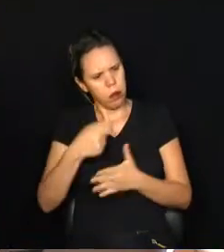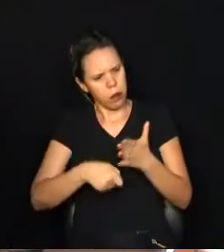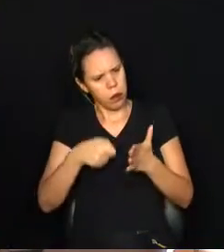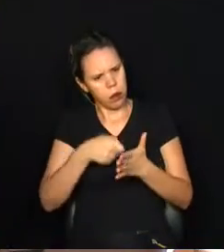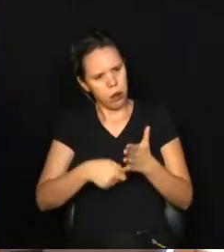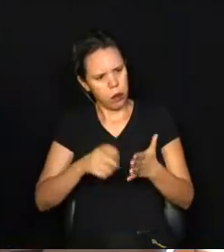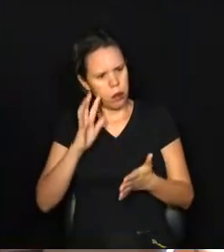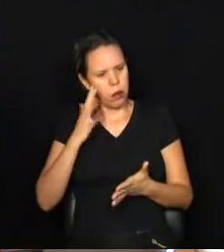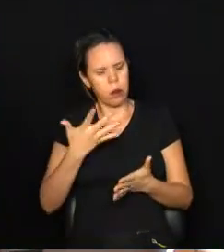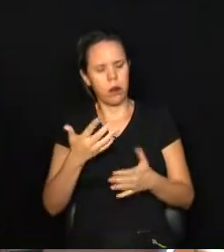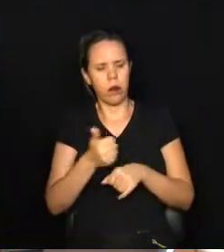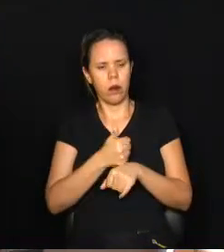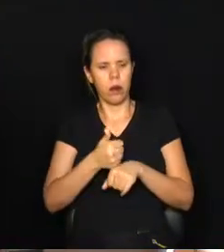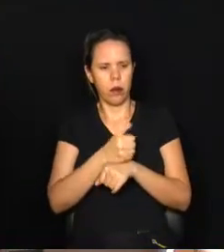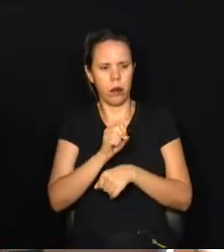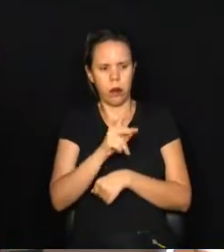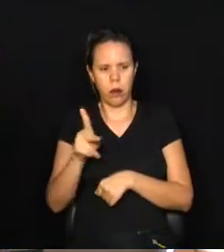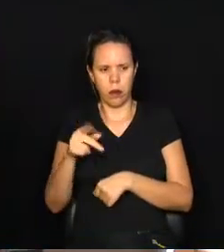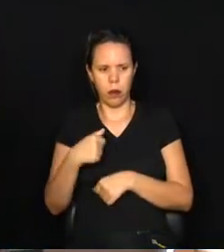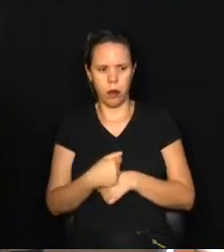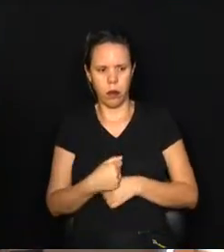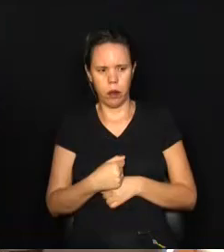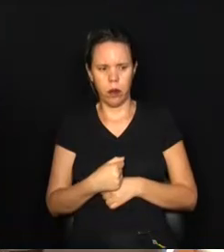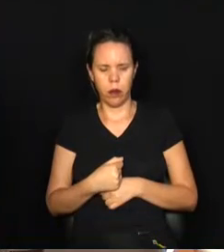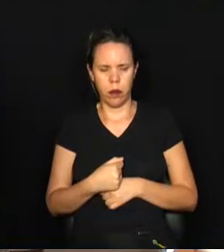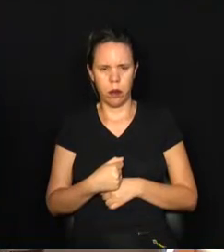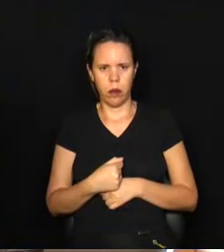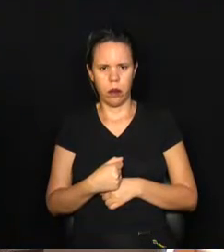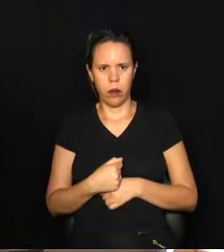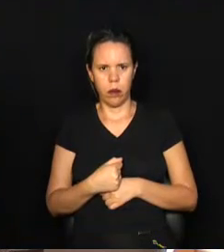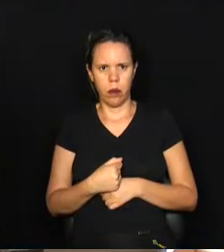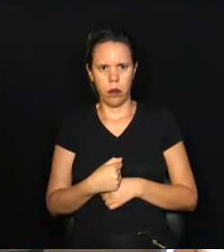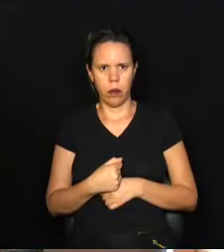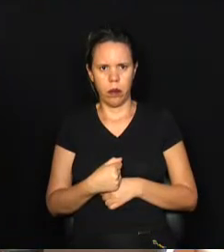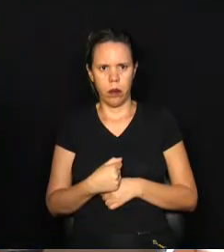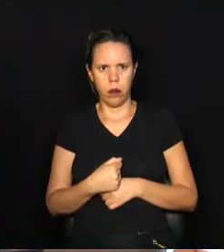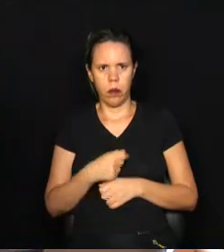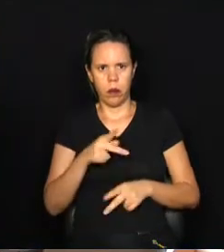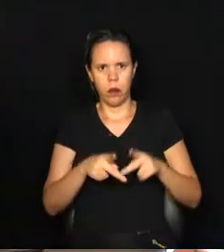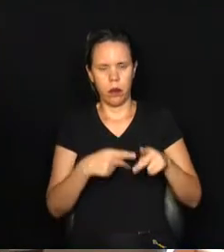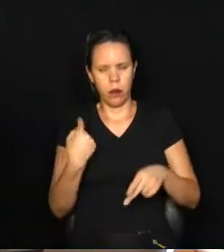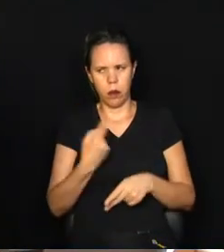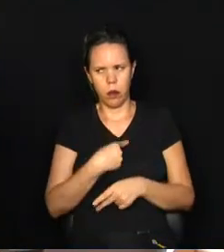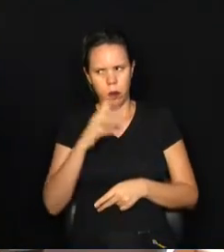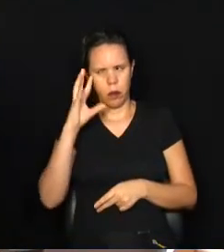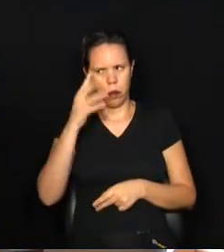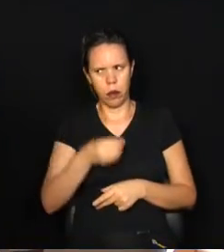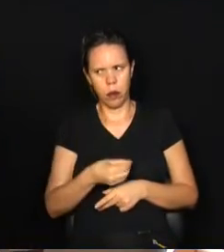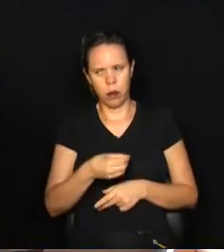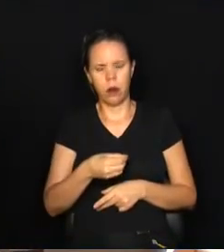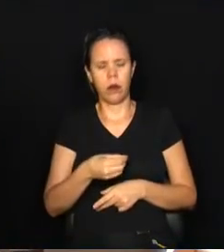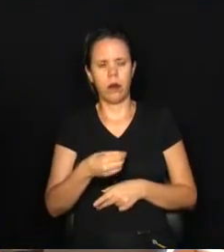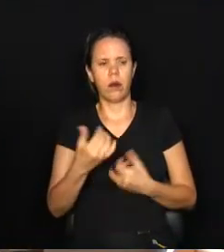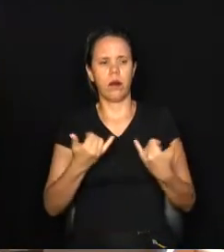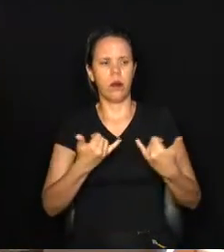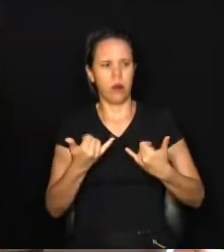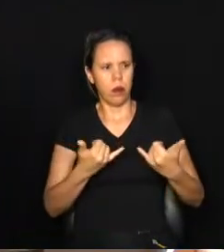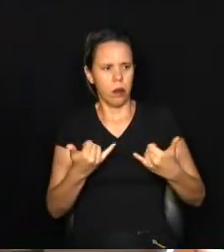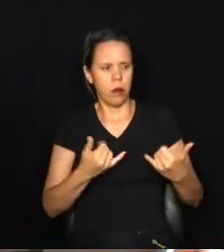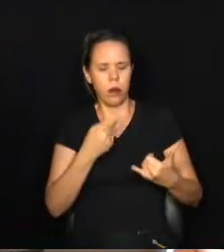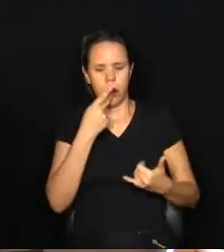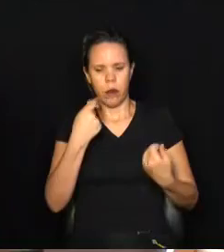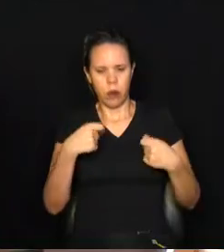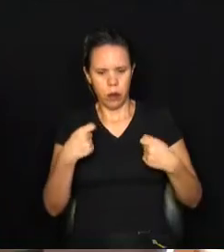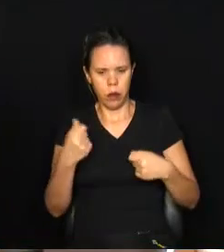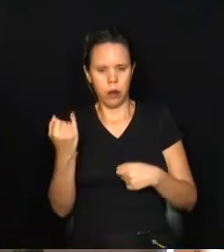era a optometria. Então, foi assim, o contraponto deles que me fez entender que a população